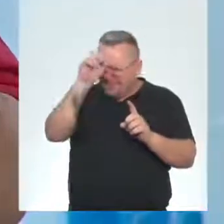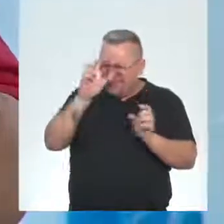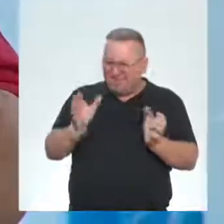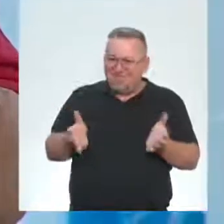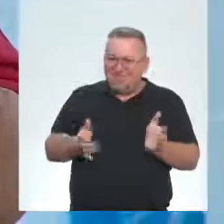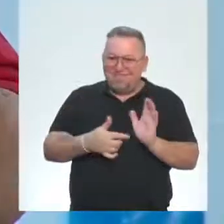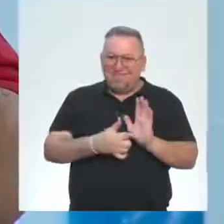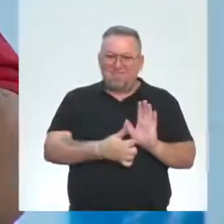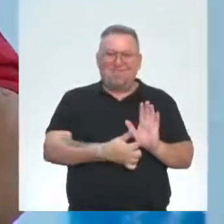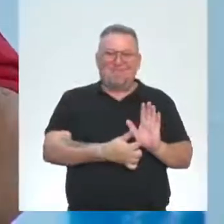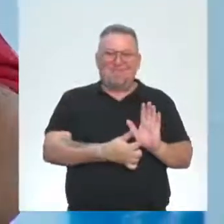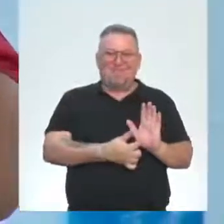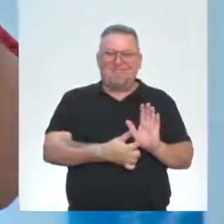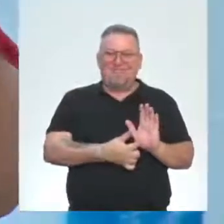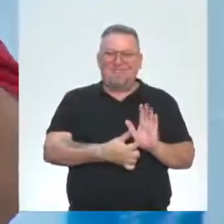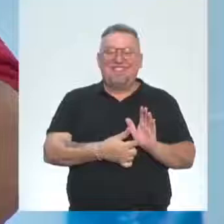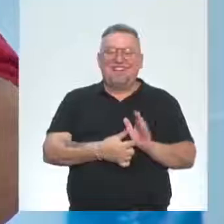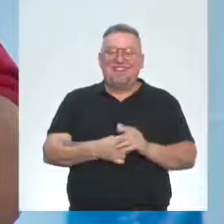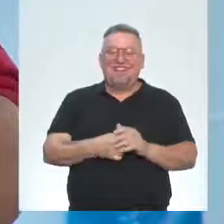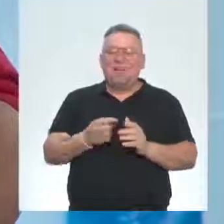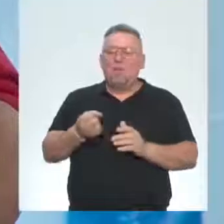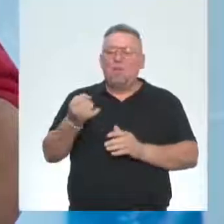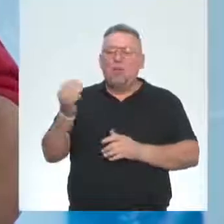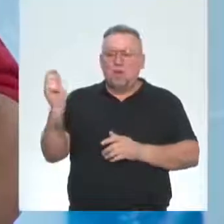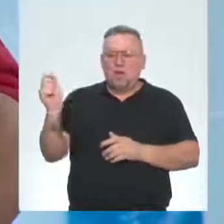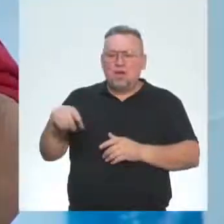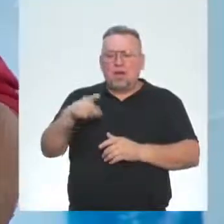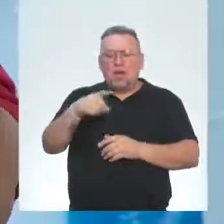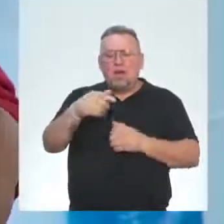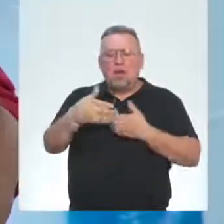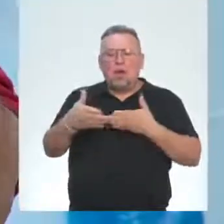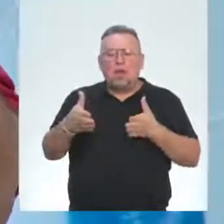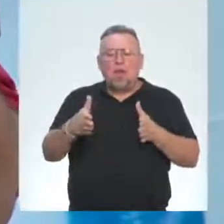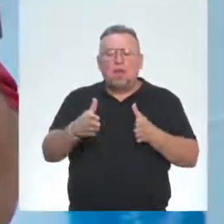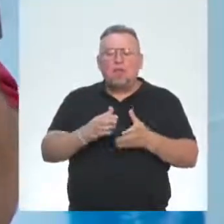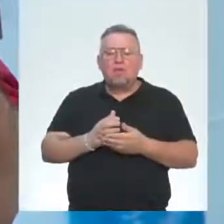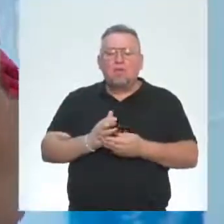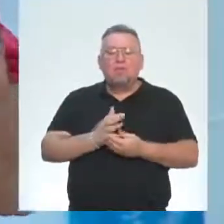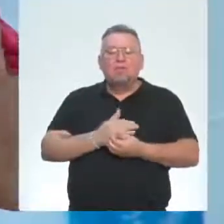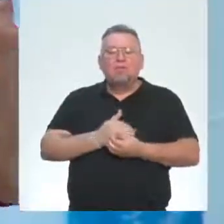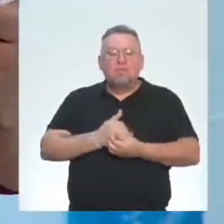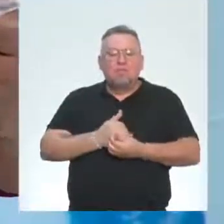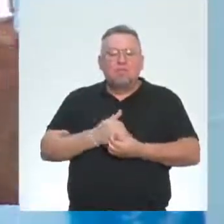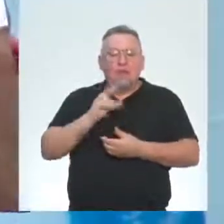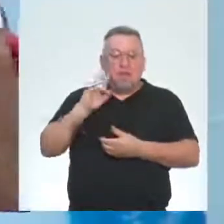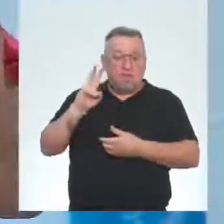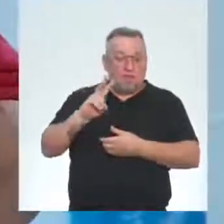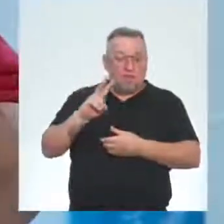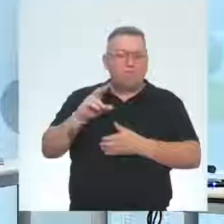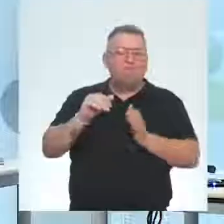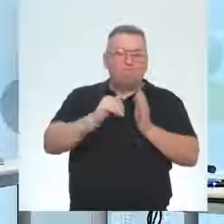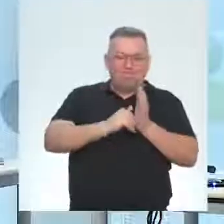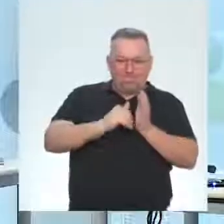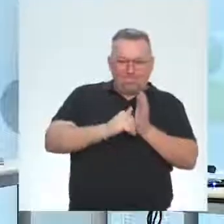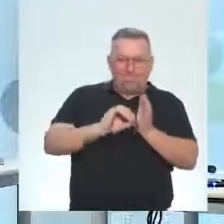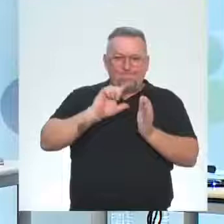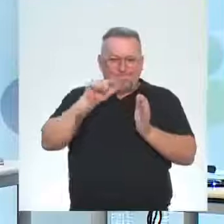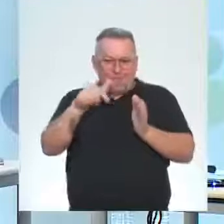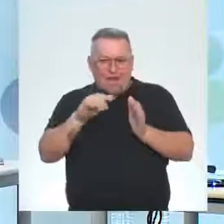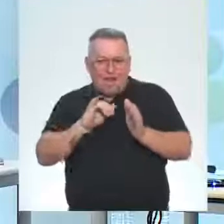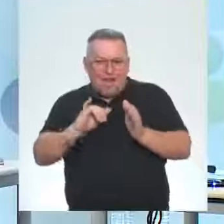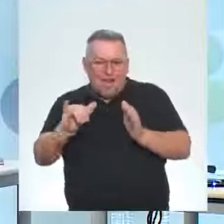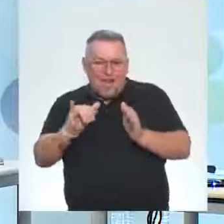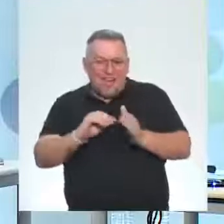Então aqui, ó, cabe meio litro aqui dentro. Quanto será que cabe aqui, né? Bom, vamos deixar mais para frente, vamos deixar no suspense, surprise,